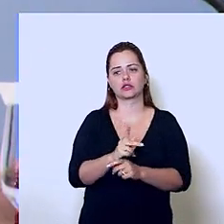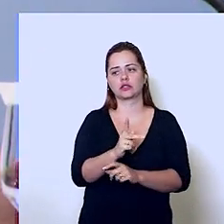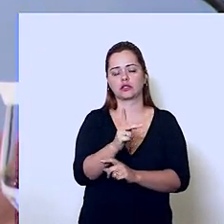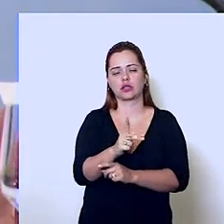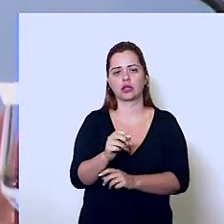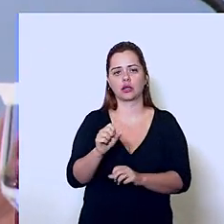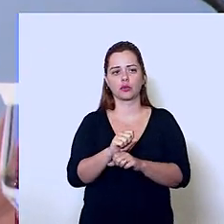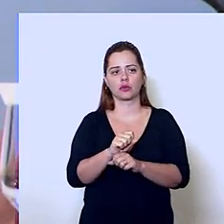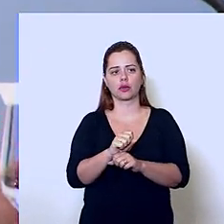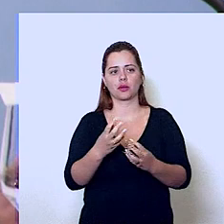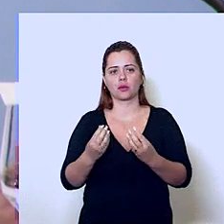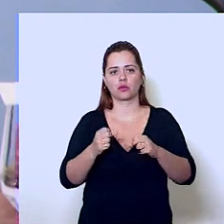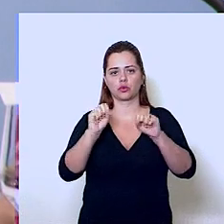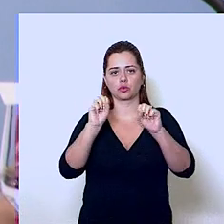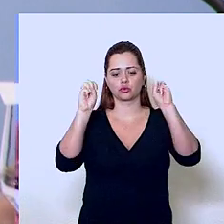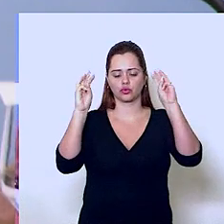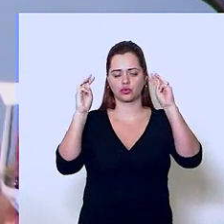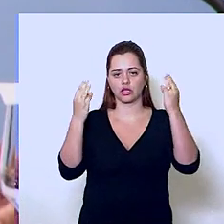jantar, claro, Dona Lúcia,